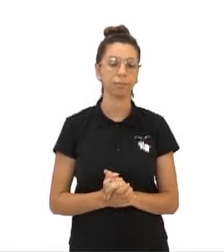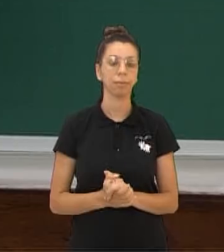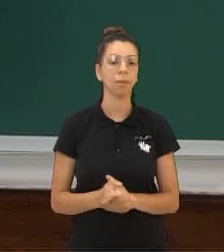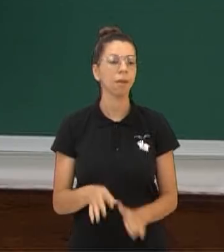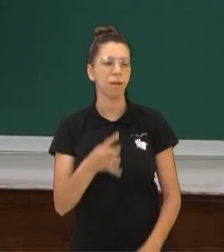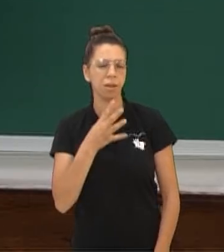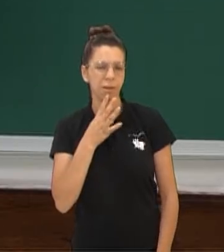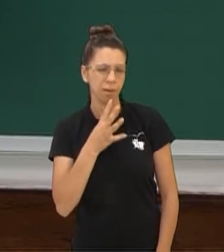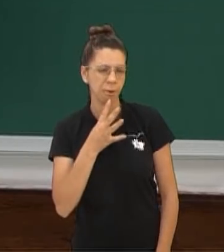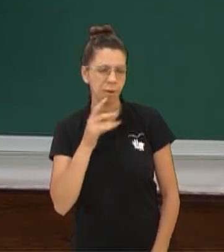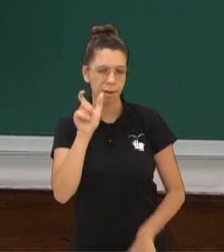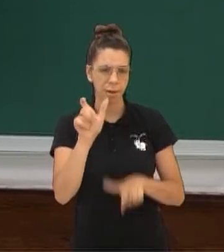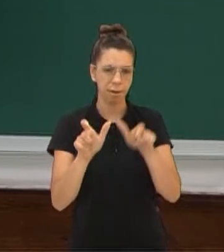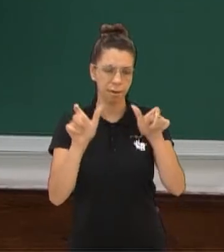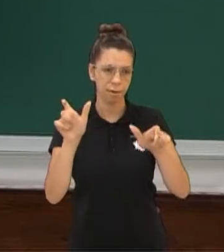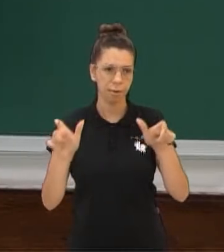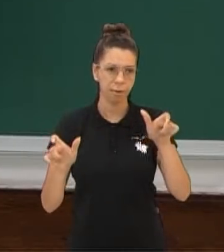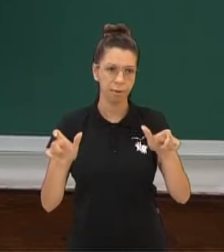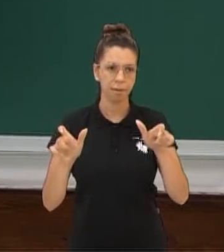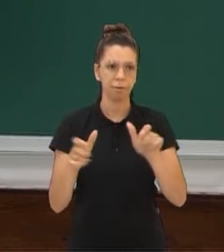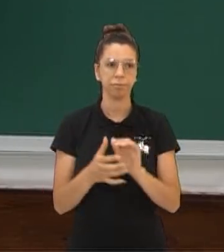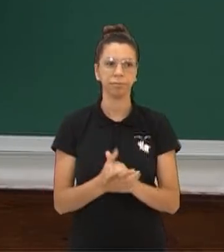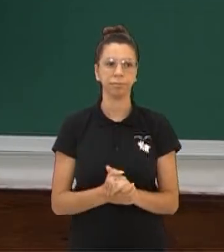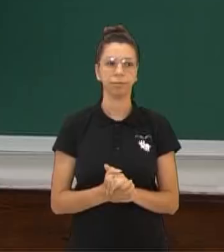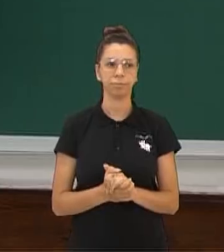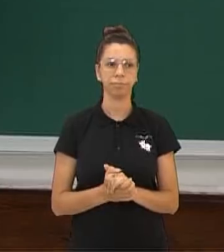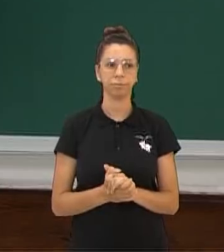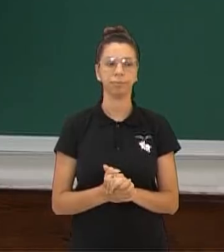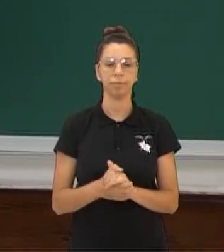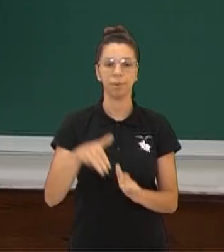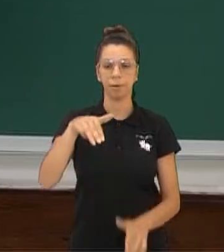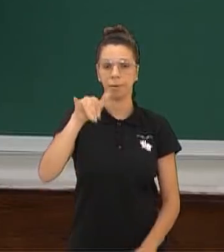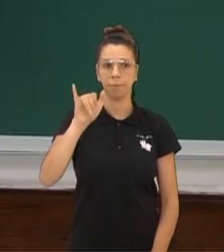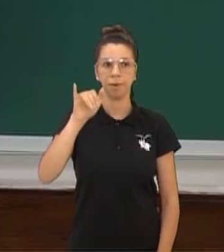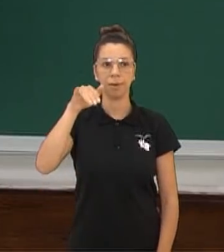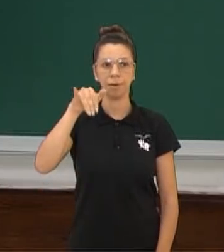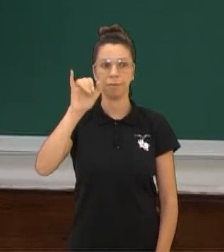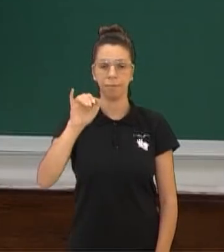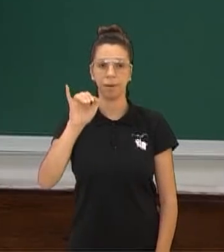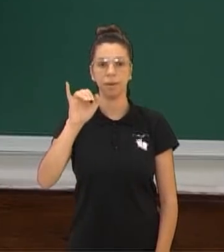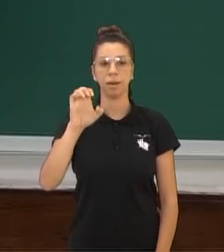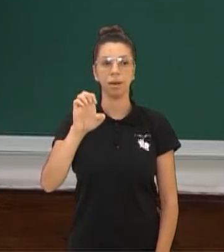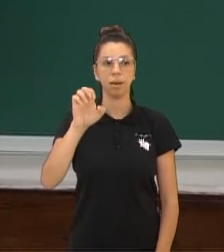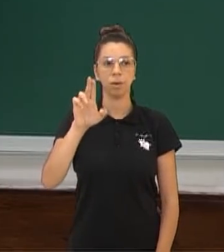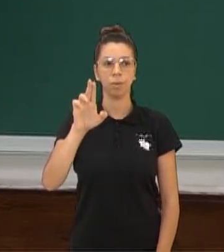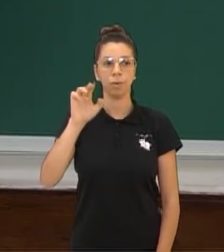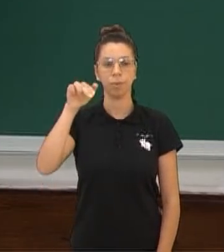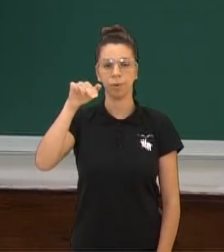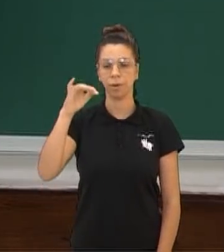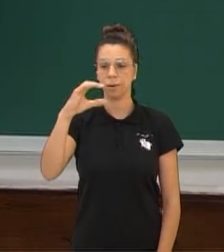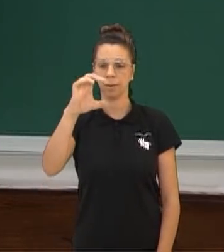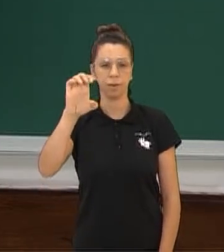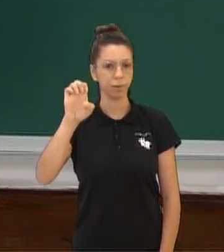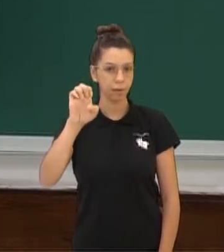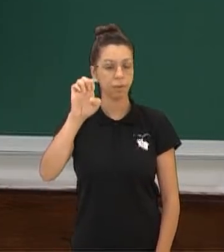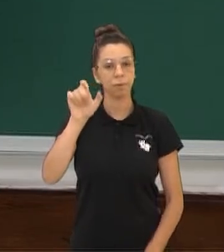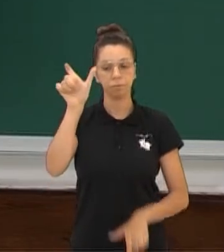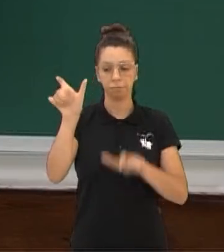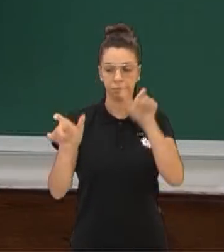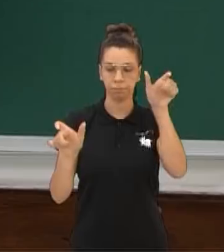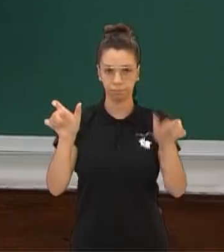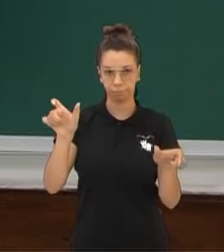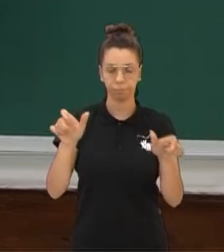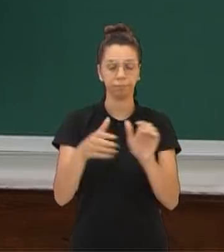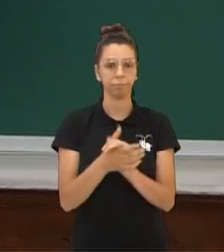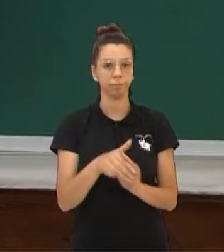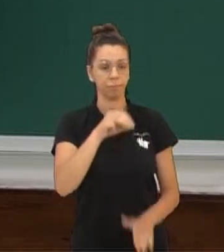esses personagens, a Mimi e o Eunice? Mimi e Eunice, que é assim mesmo que a gente pronuncia, né?